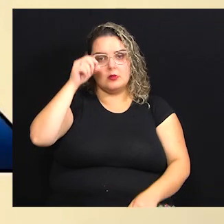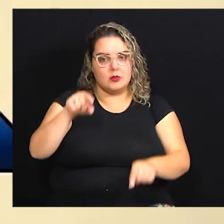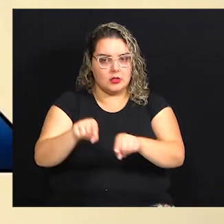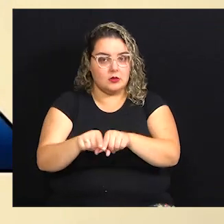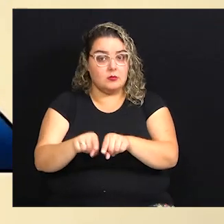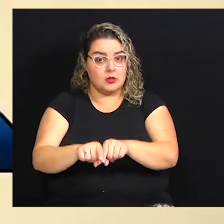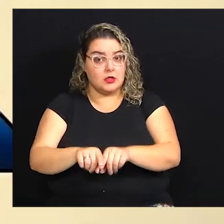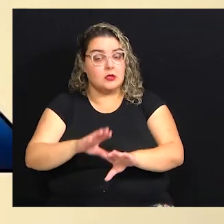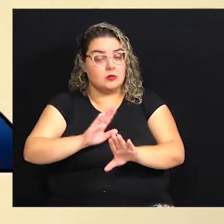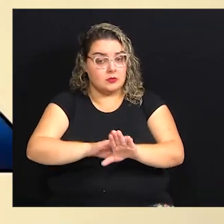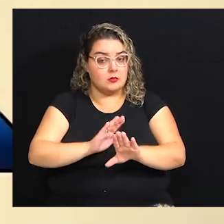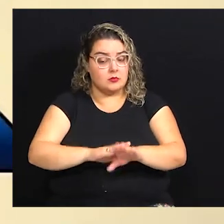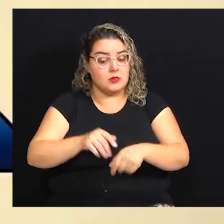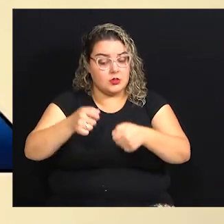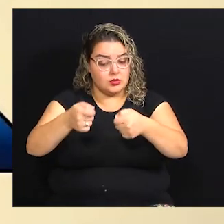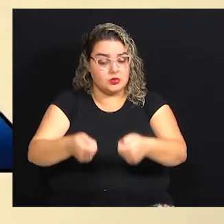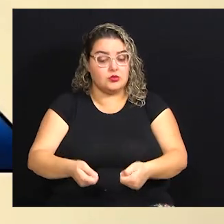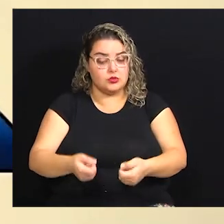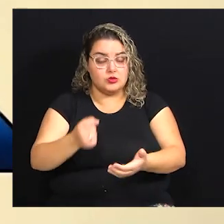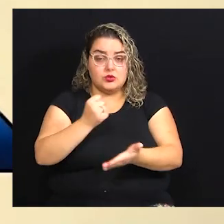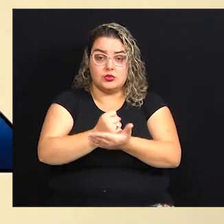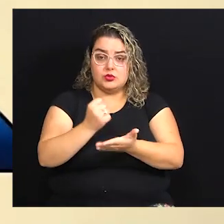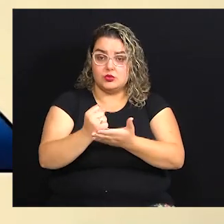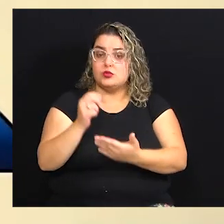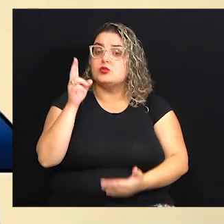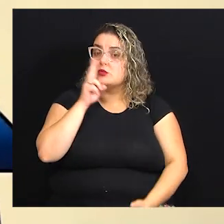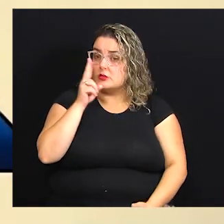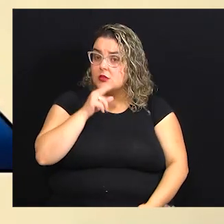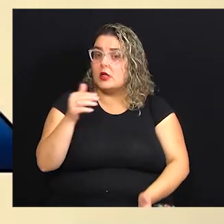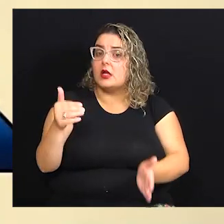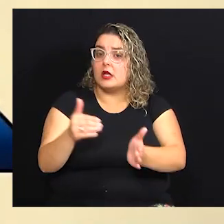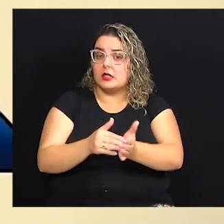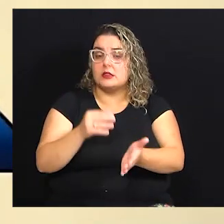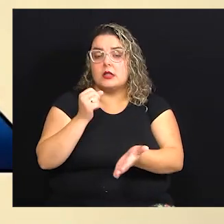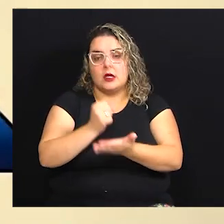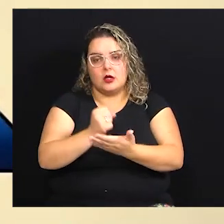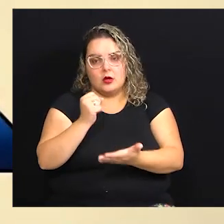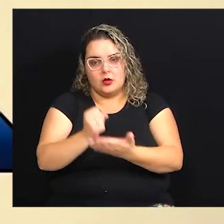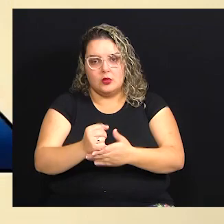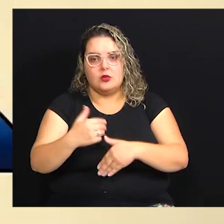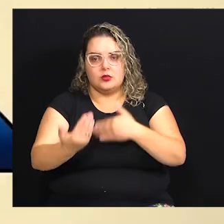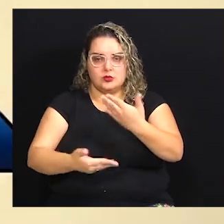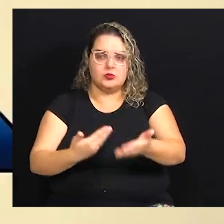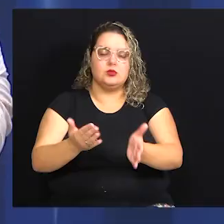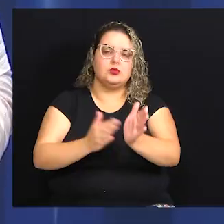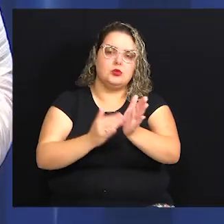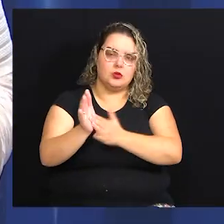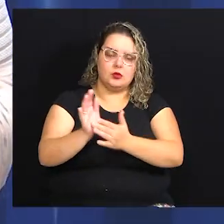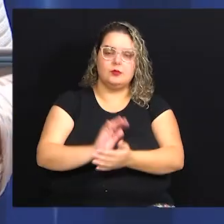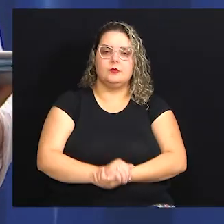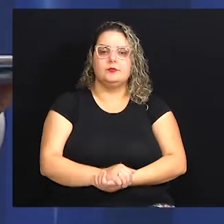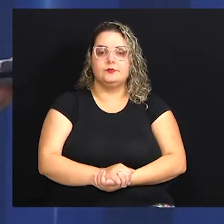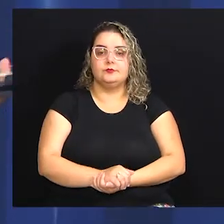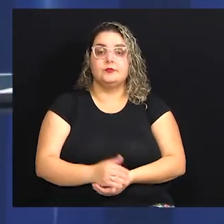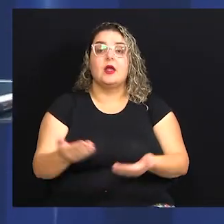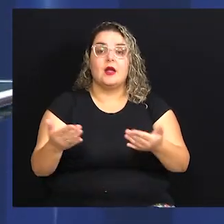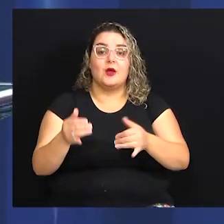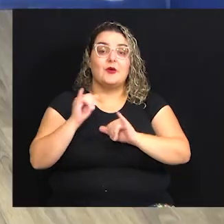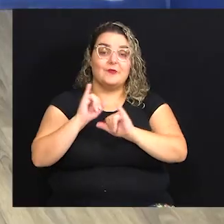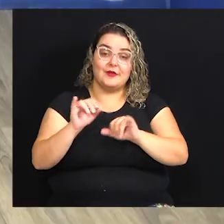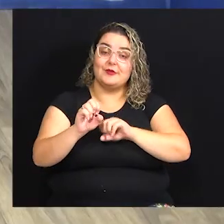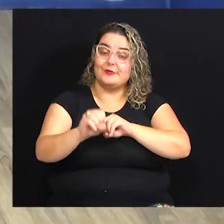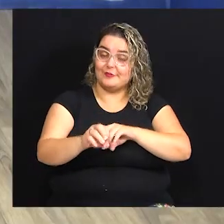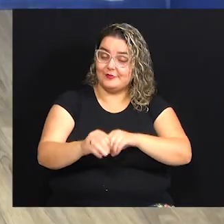que ele tome as medidas mais concretas de contratação emergencial até fazer a contratação através de concurso. Hora de falar